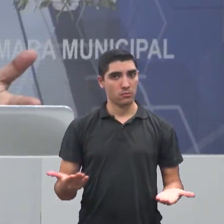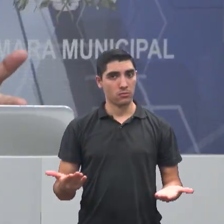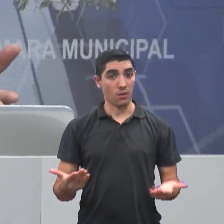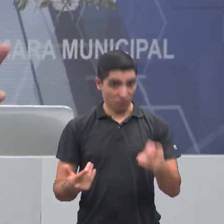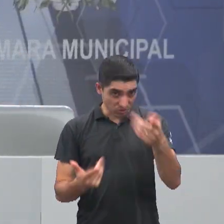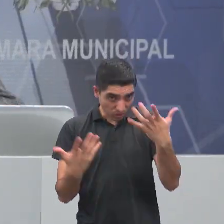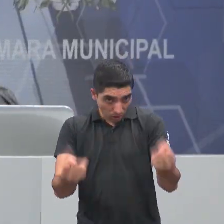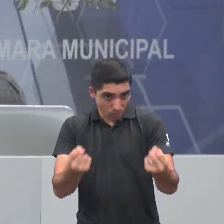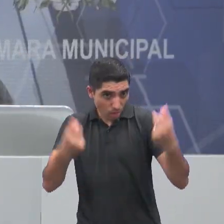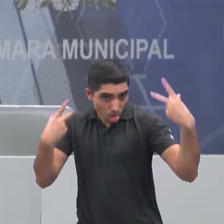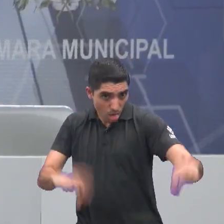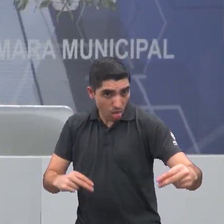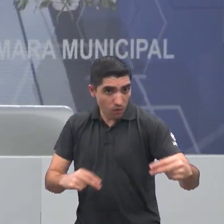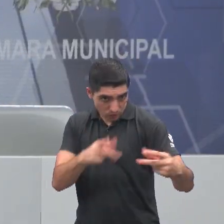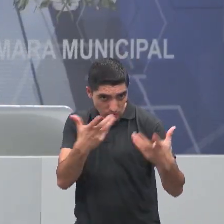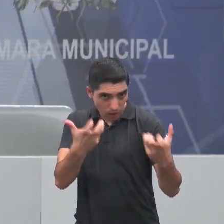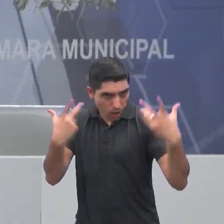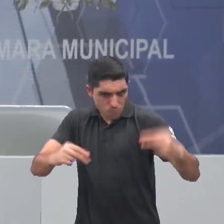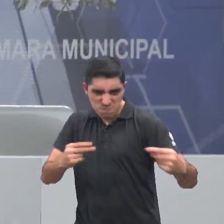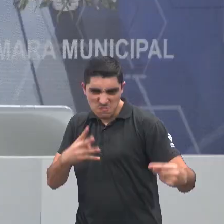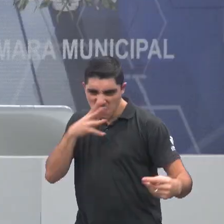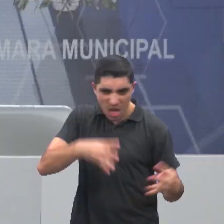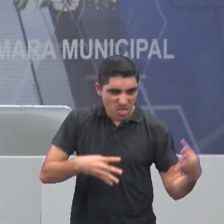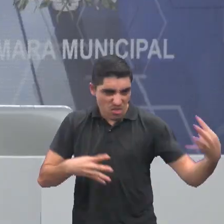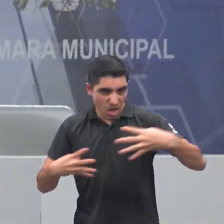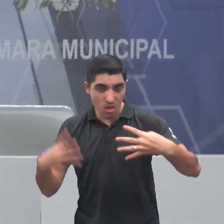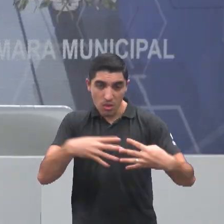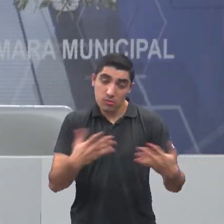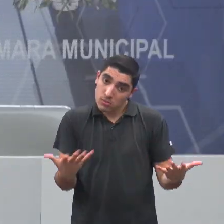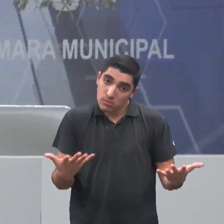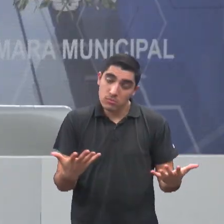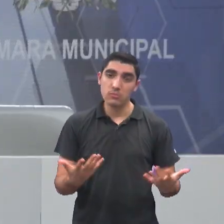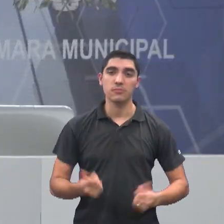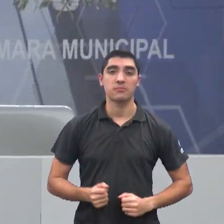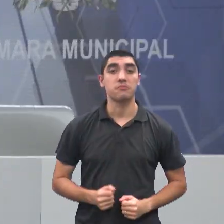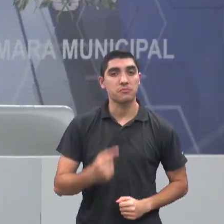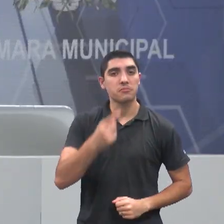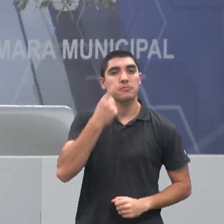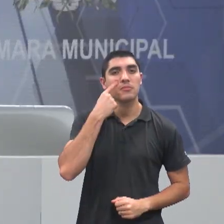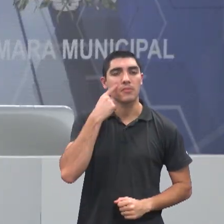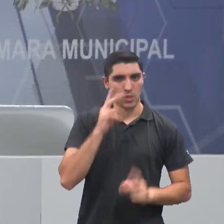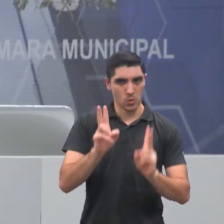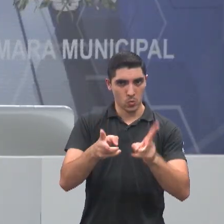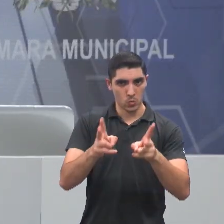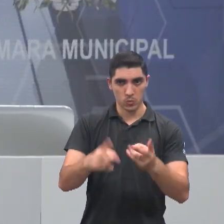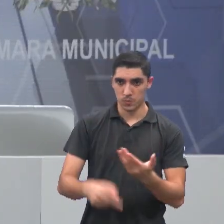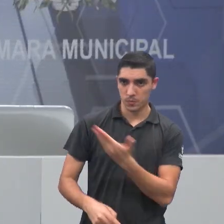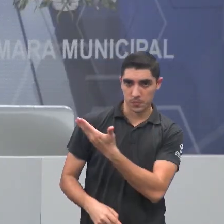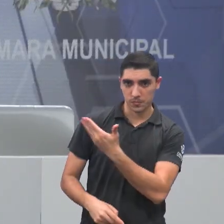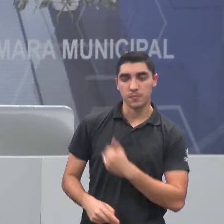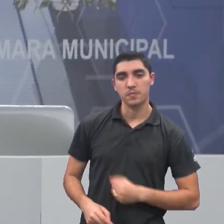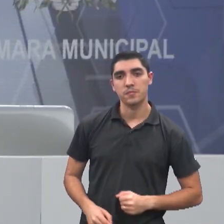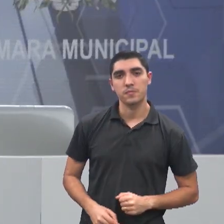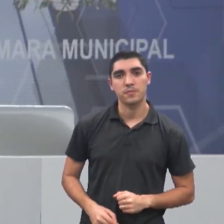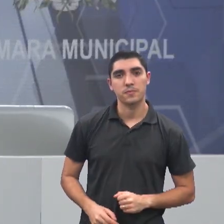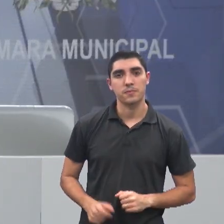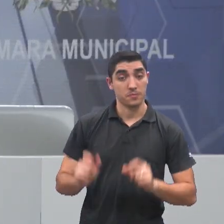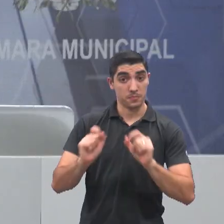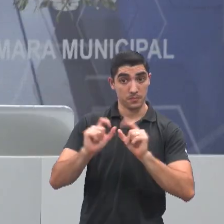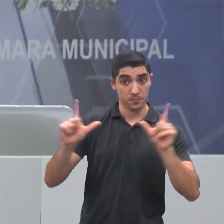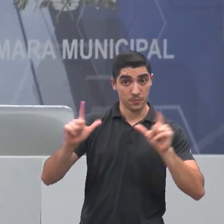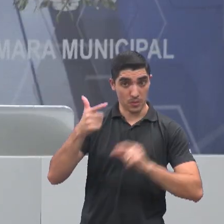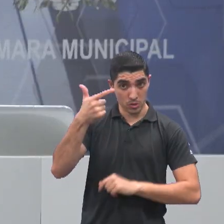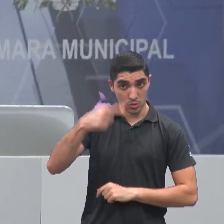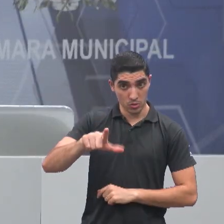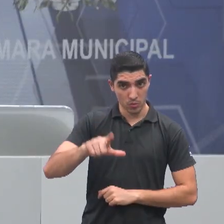aprender a brincar. Quem desce para o play, tem que gostar da brincadeira. Mas vamos lá, segue aí para mim, por gentileza, na apresentação. Mais uma tela,